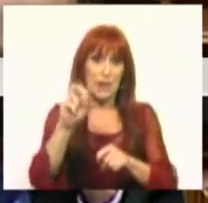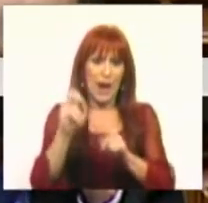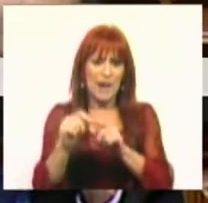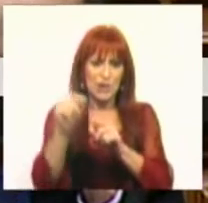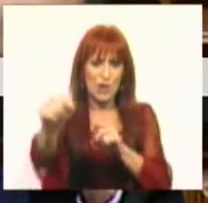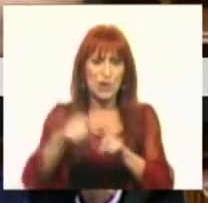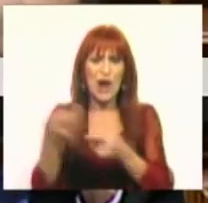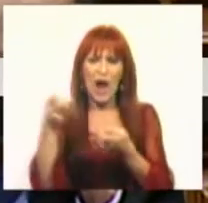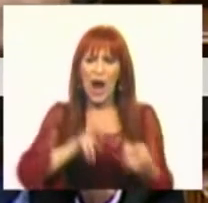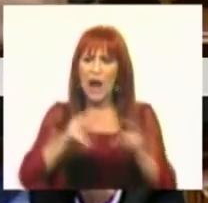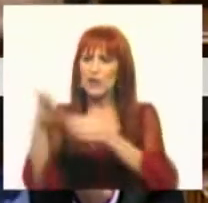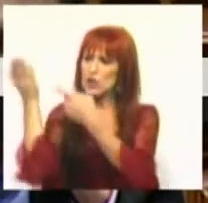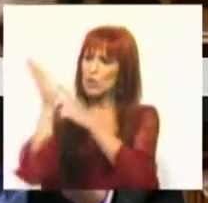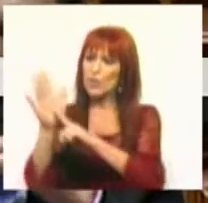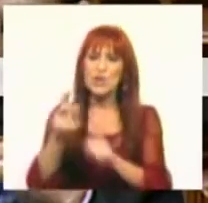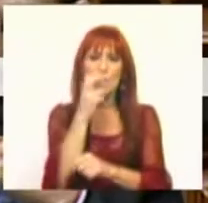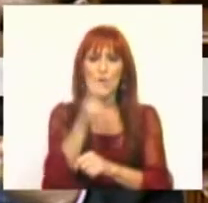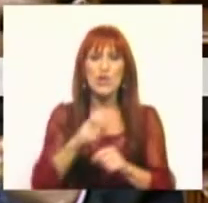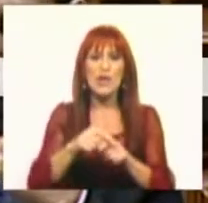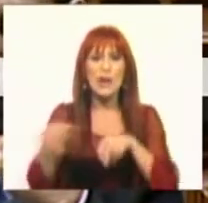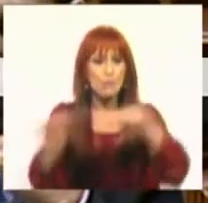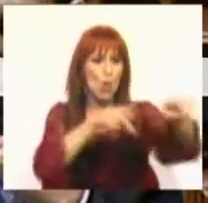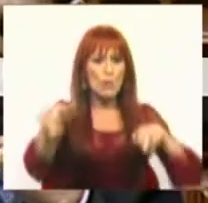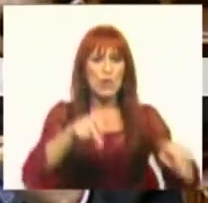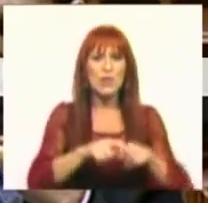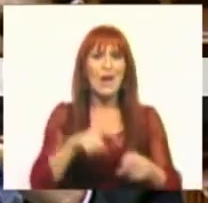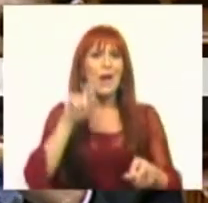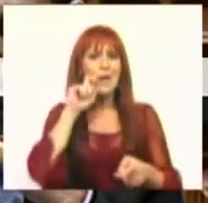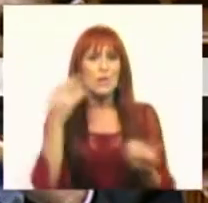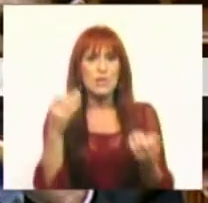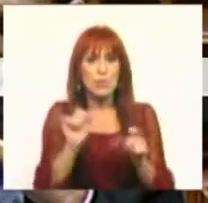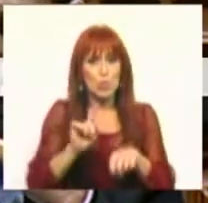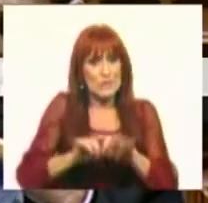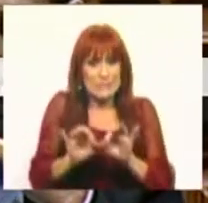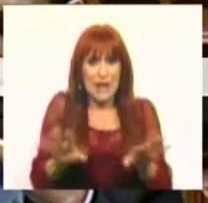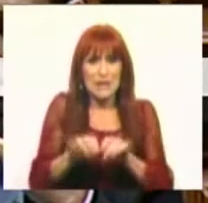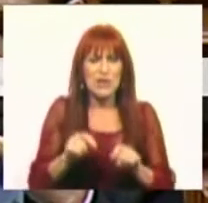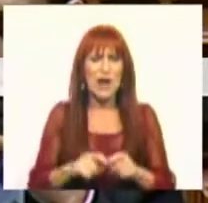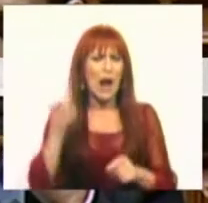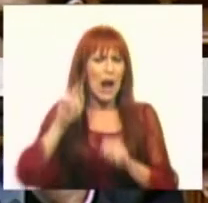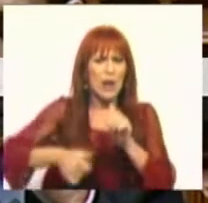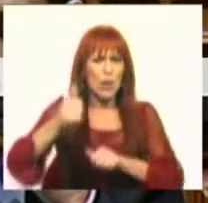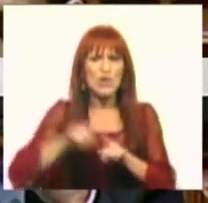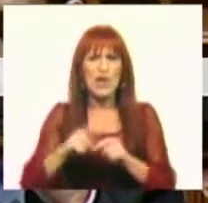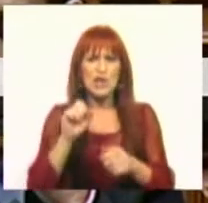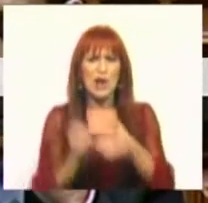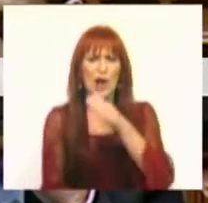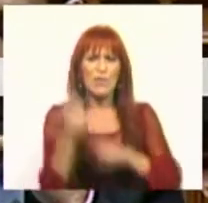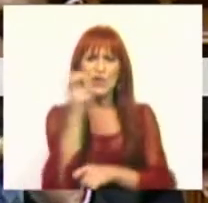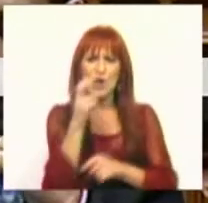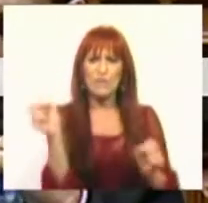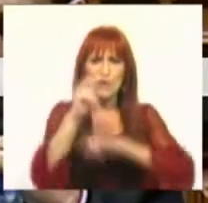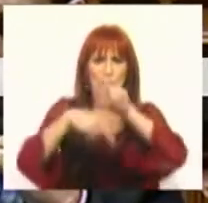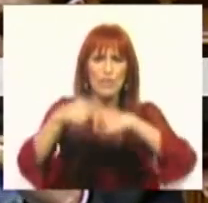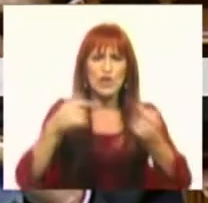do paradigma energético e de mobilidade, assegurando-se, no seu termo, a prevalência das fontes de energia